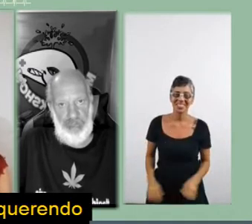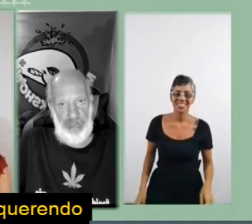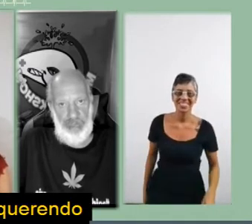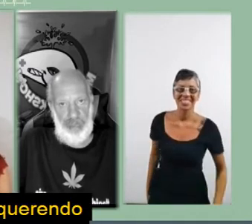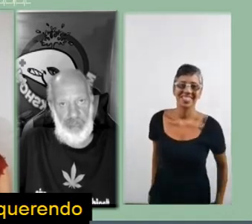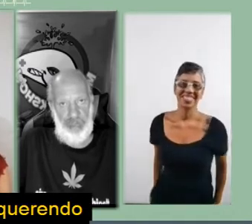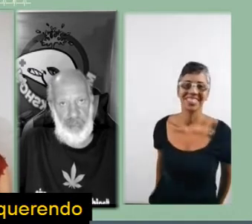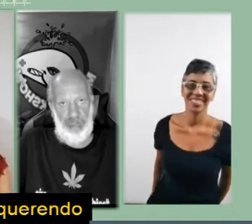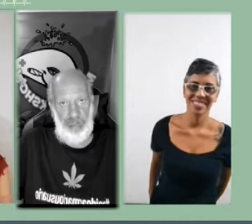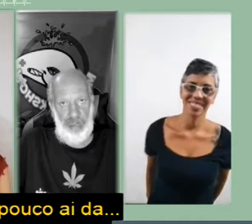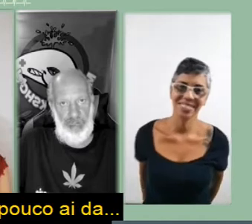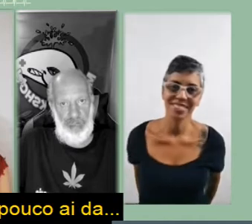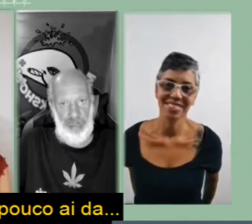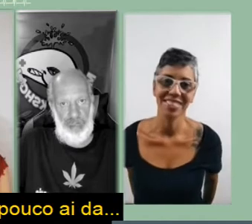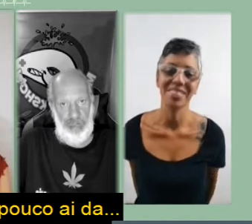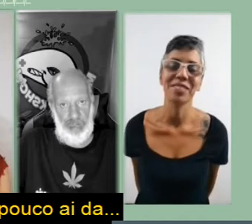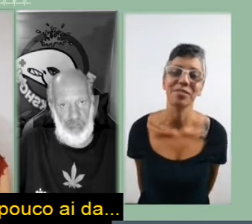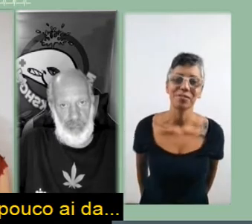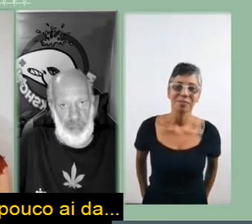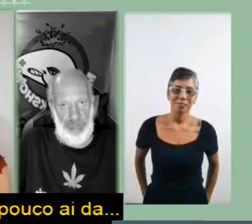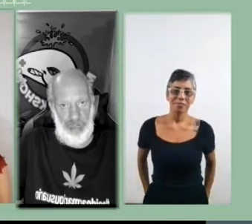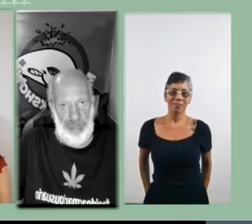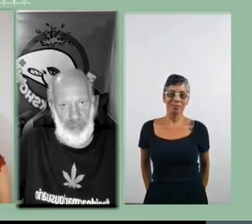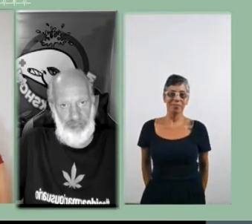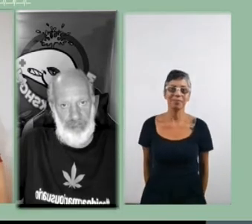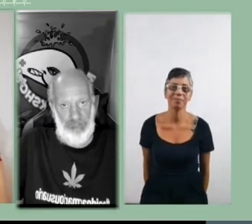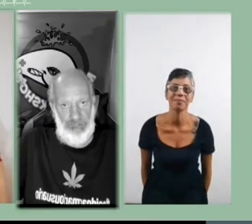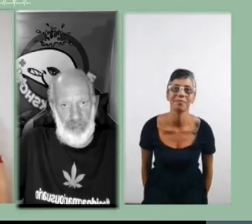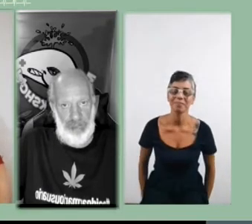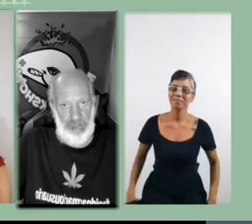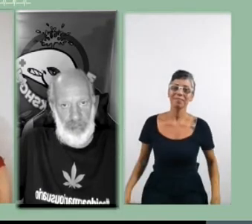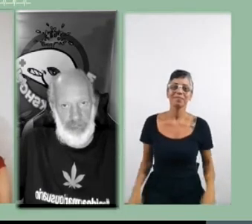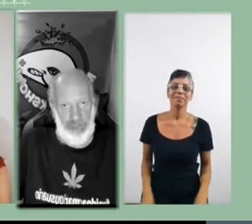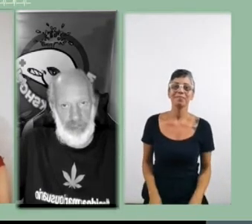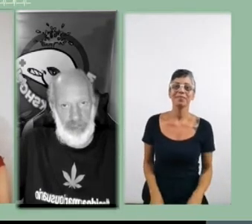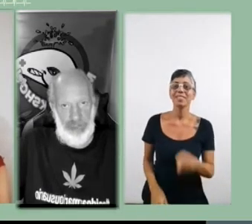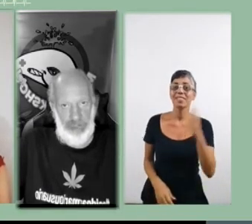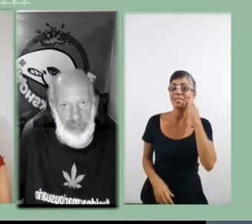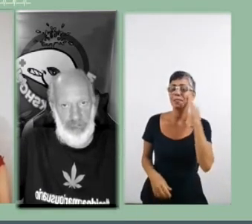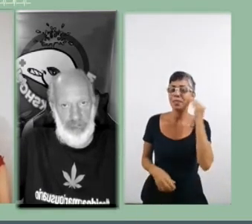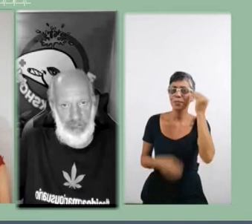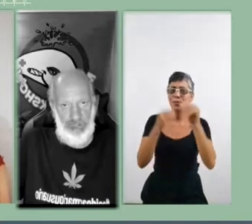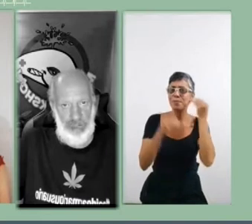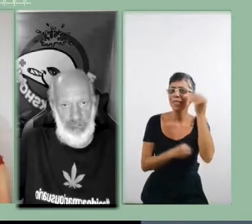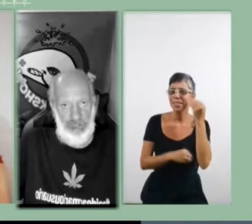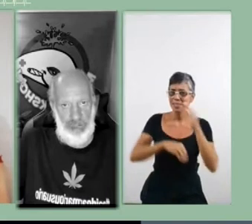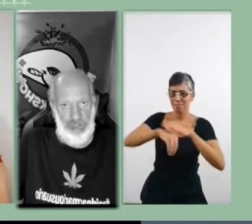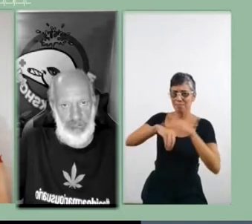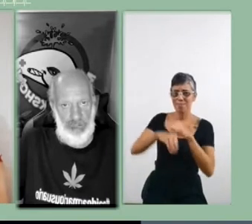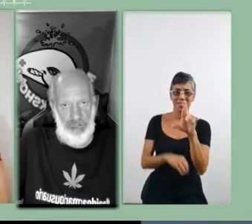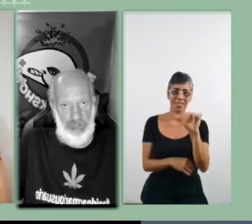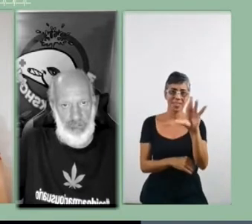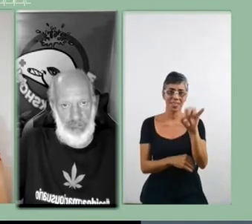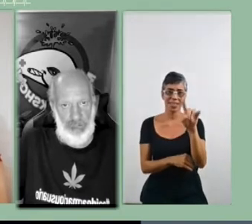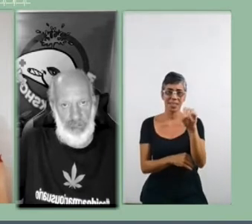Ela ela falou que está é querendo saber um a pouco ali experiência, né? da experiência do Ricardo como paciente.